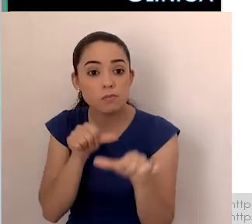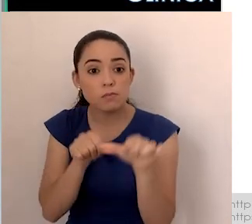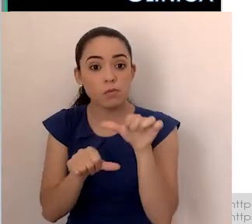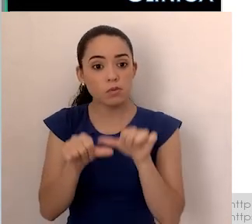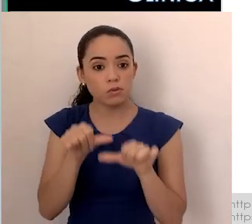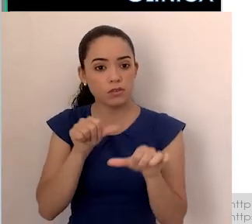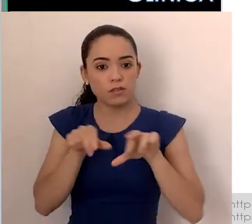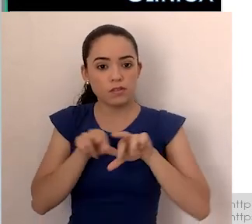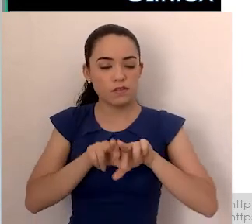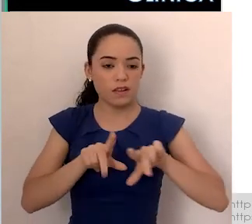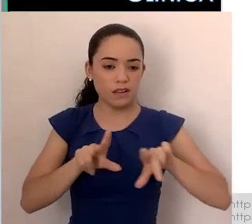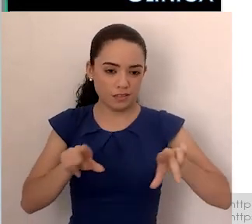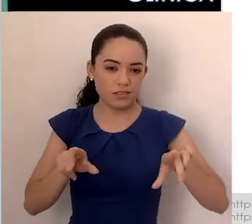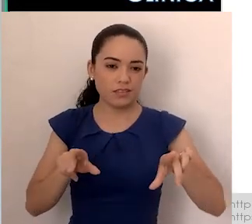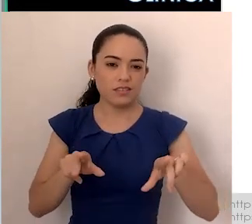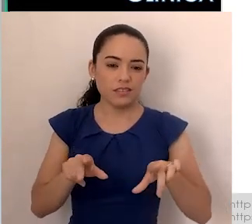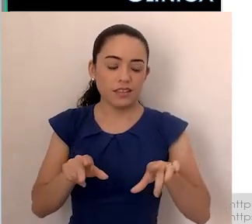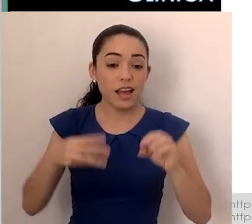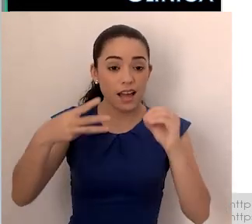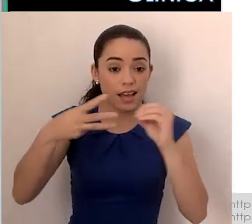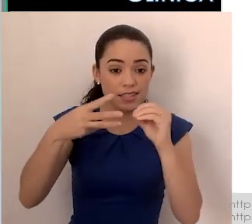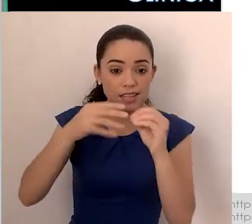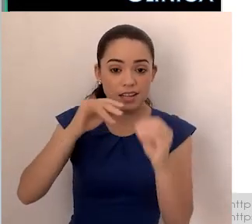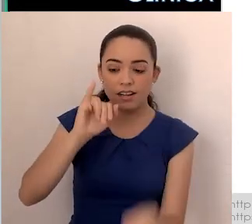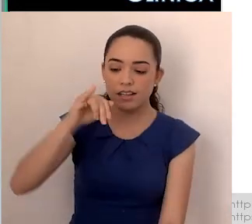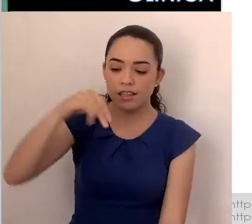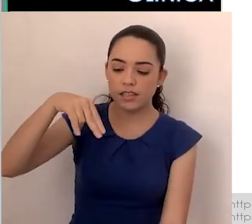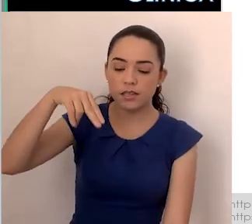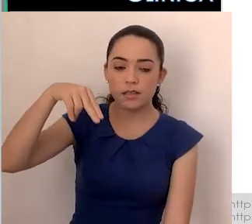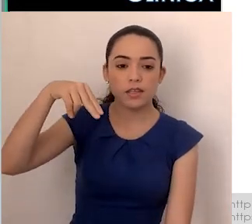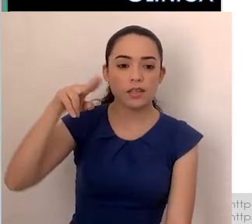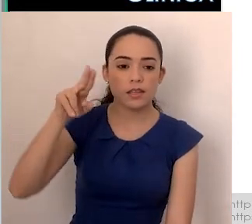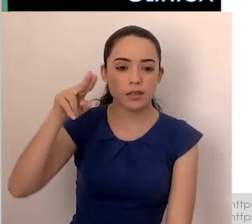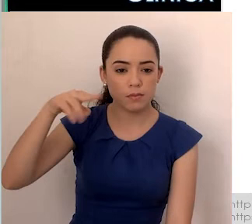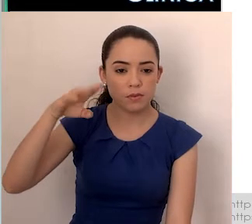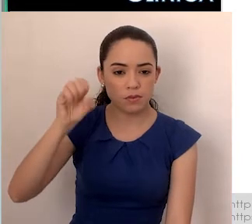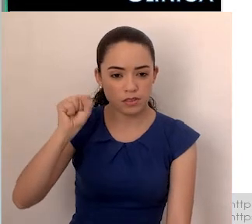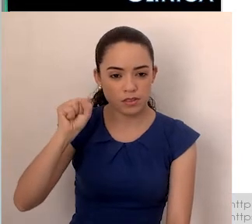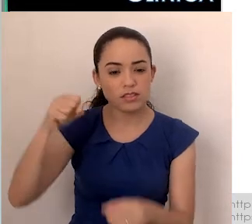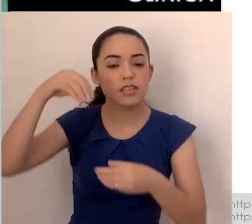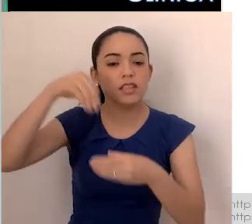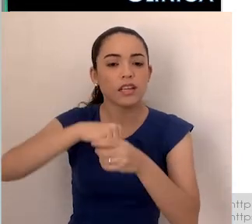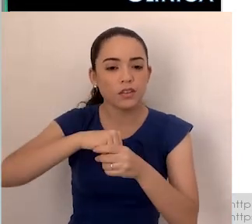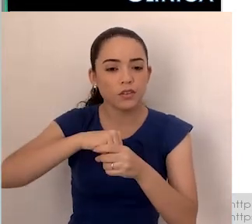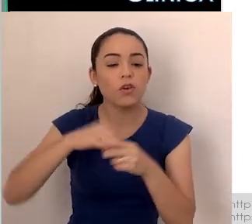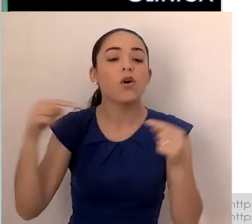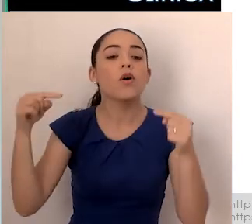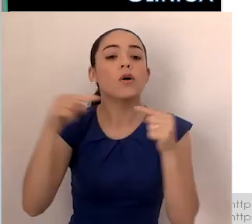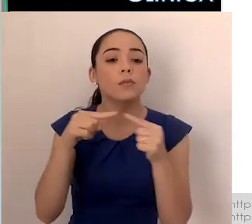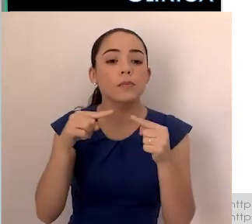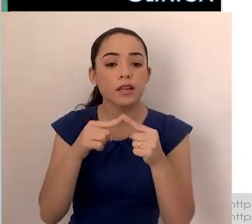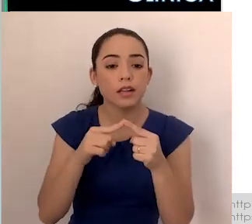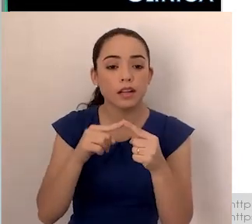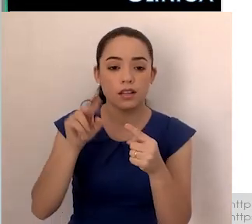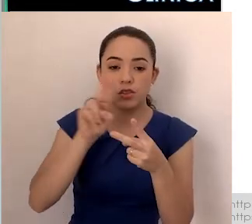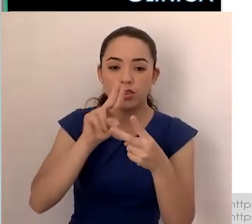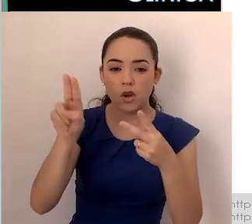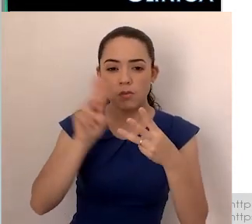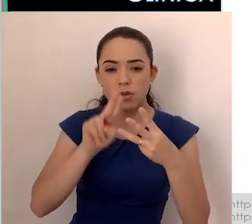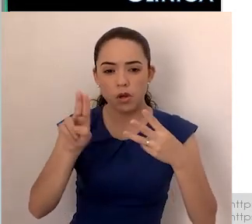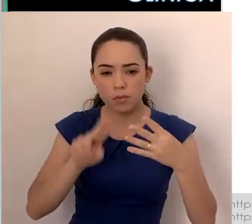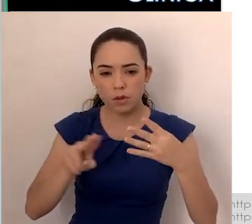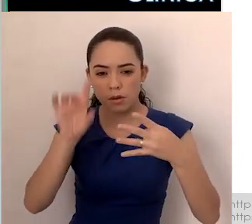determinam um estado inflamatório que resultam em alteração na produção de adipocinas. As células imunes presentes no